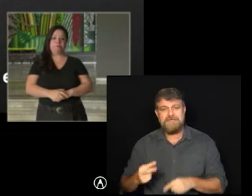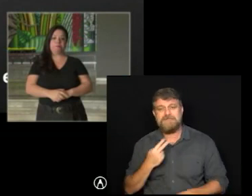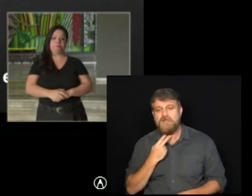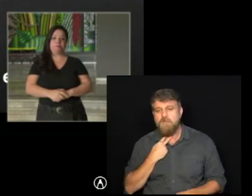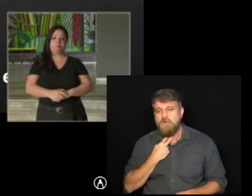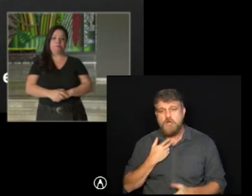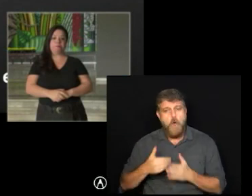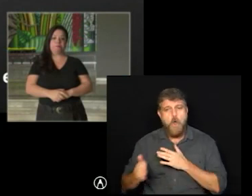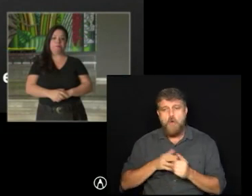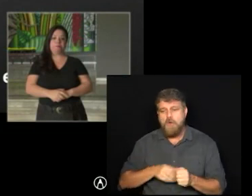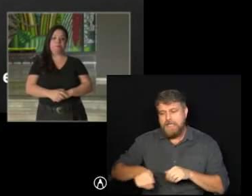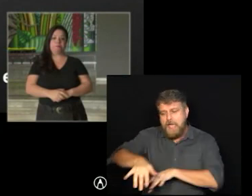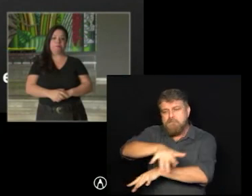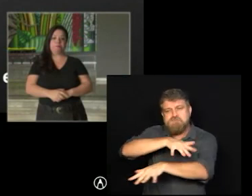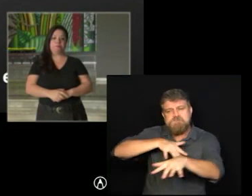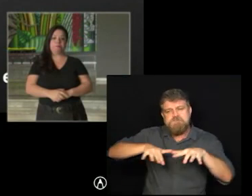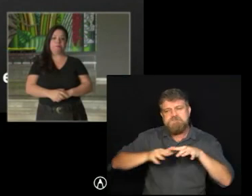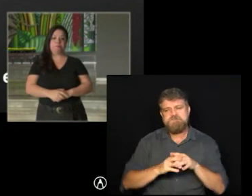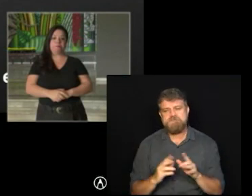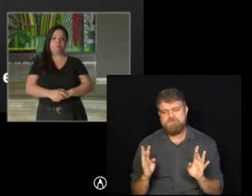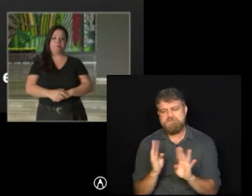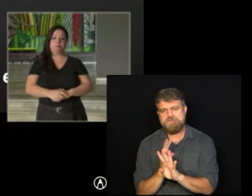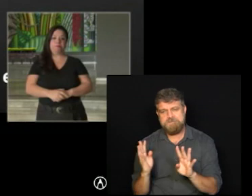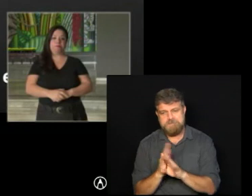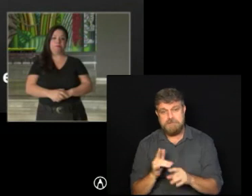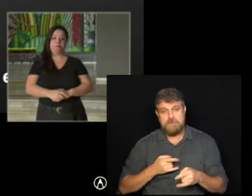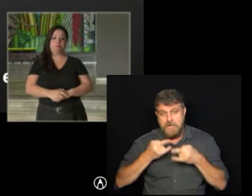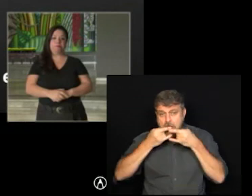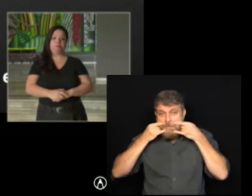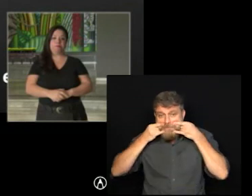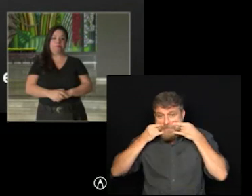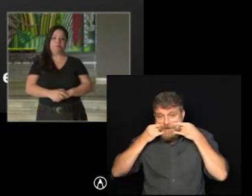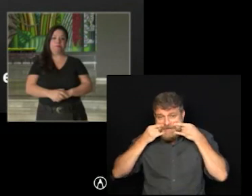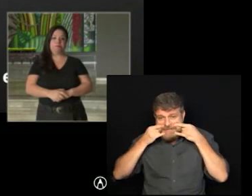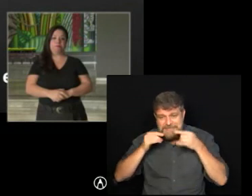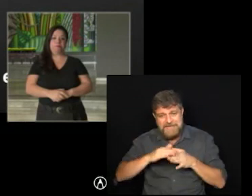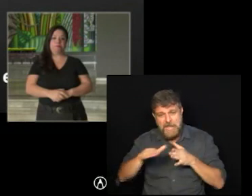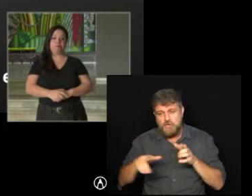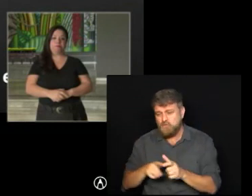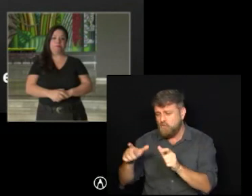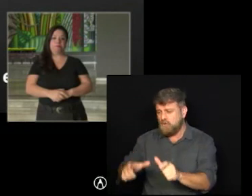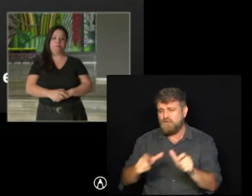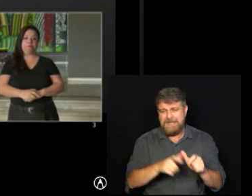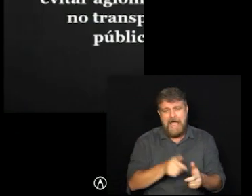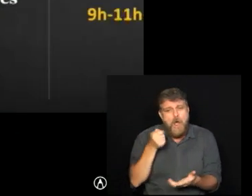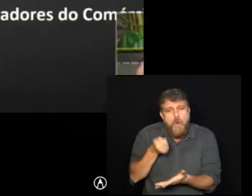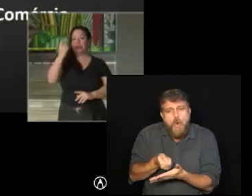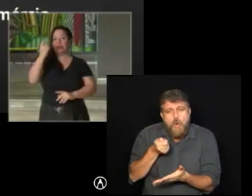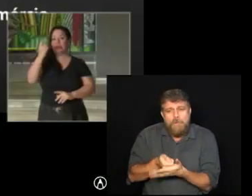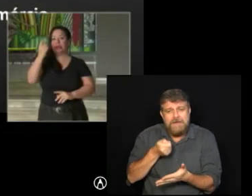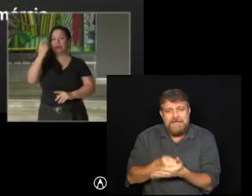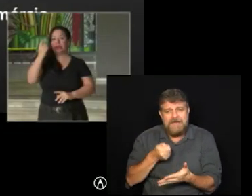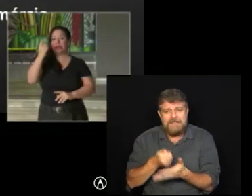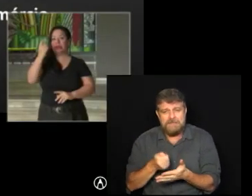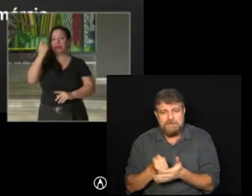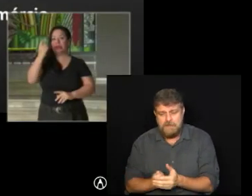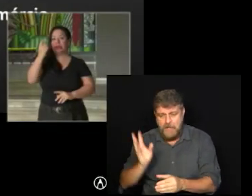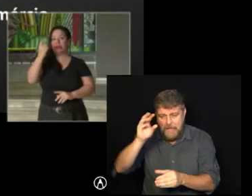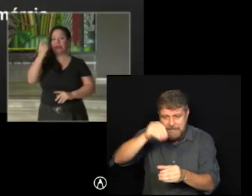de qualquer aglomeração e a utilização de máscara em todos os ambientes, internos